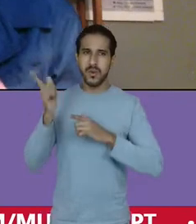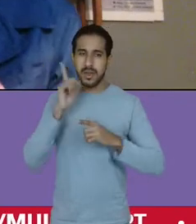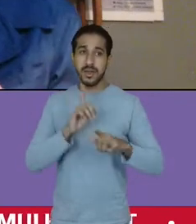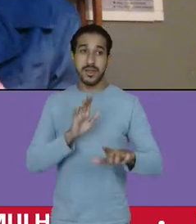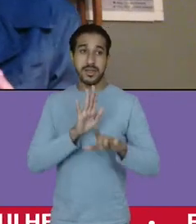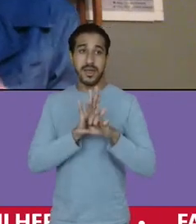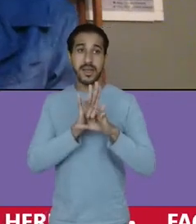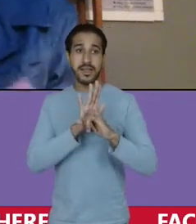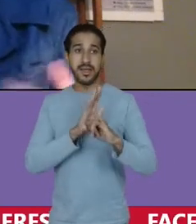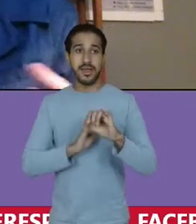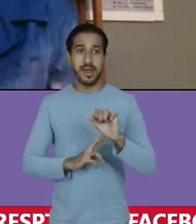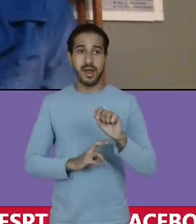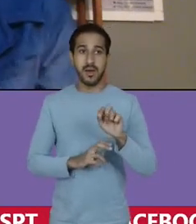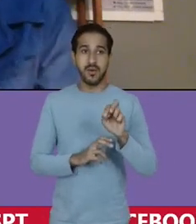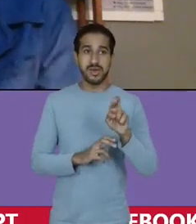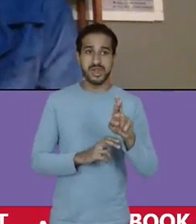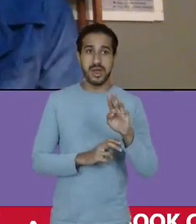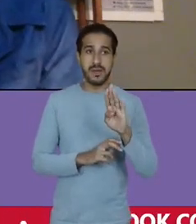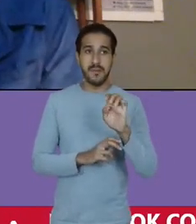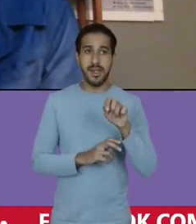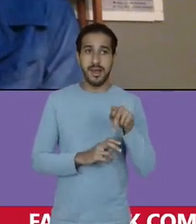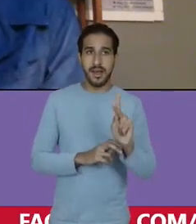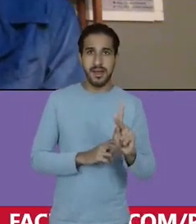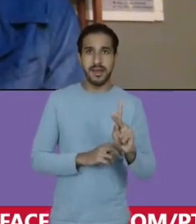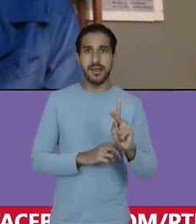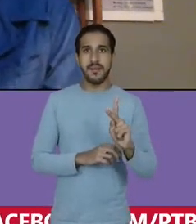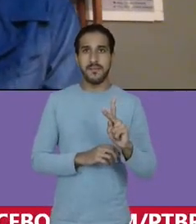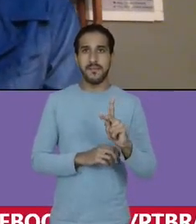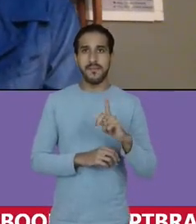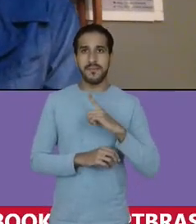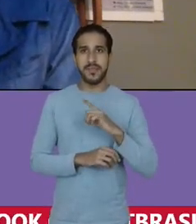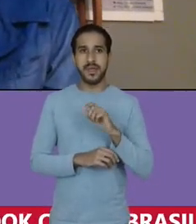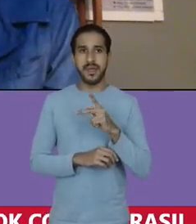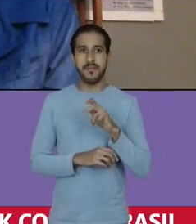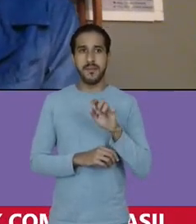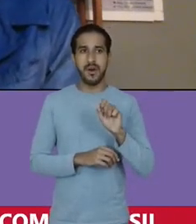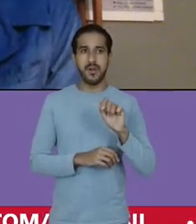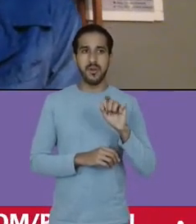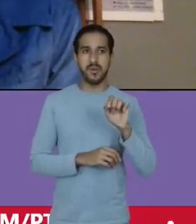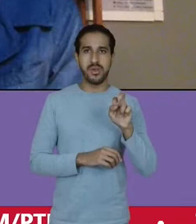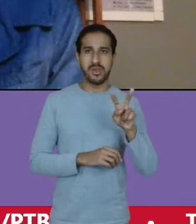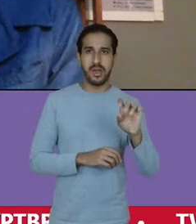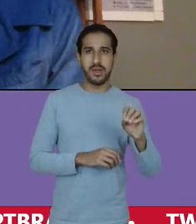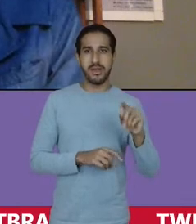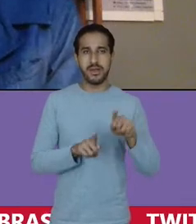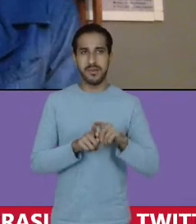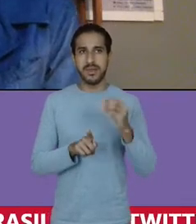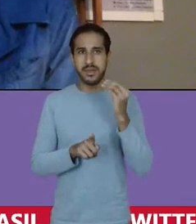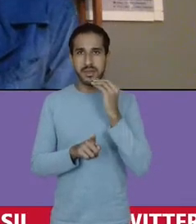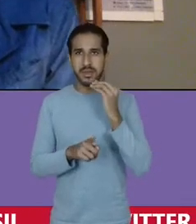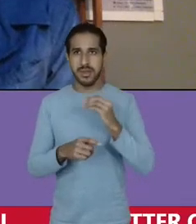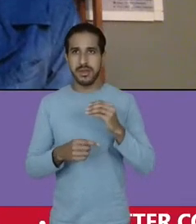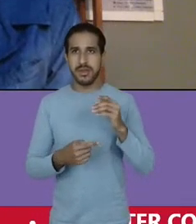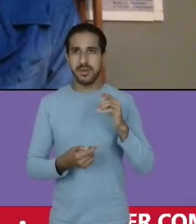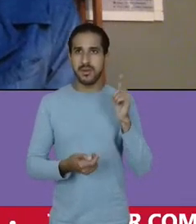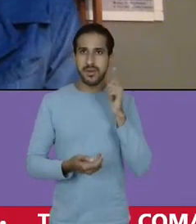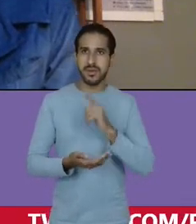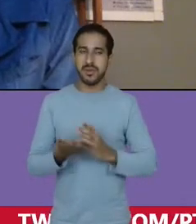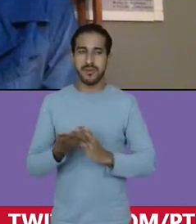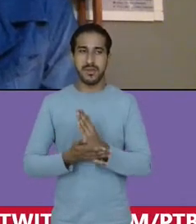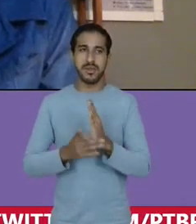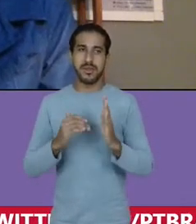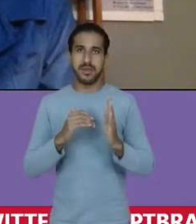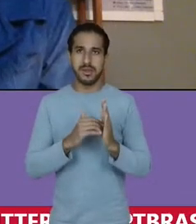a Lei Aldir Blanc também, que isso, durou muito. Isso, eu ia falar sobre isso. Tem agora a Lei Paulo Gustavo, que também está tentando, né, se efetivar aí